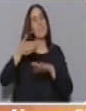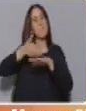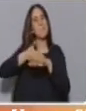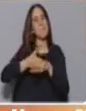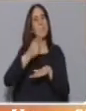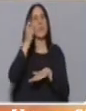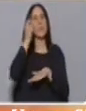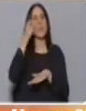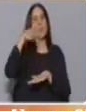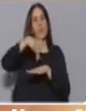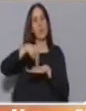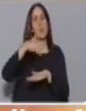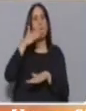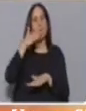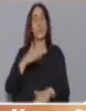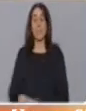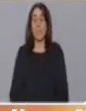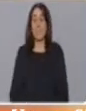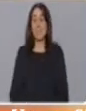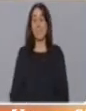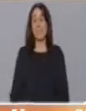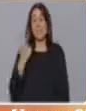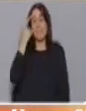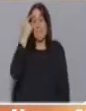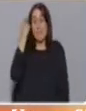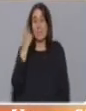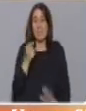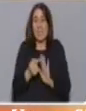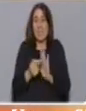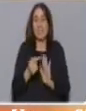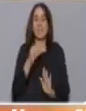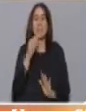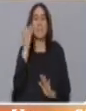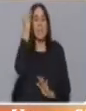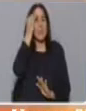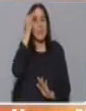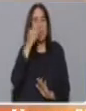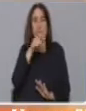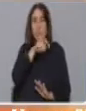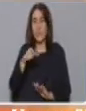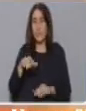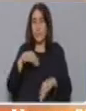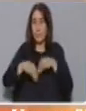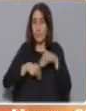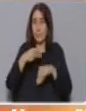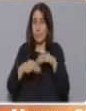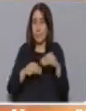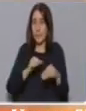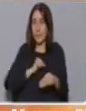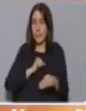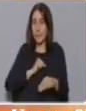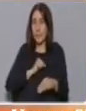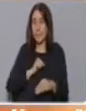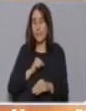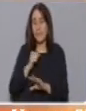grande desvantagem são as saudades. Pois. Sempre. Das pessoas, dos meus pequenos 4 patas, que sinto muita falta deles.